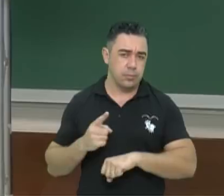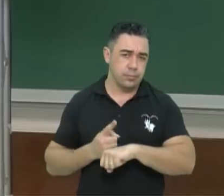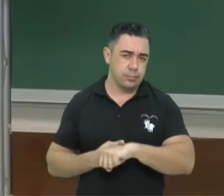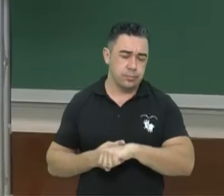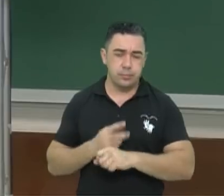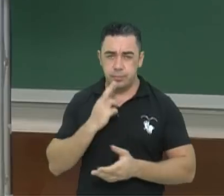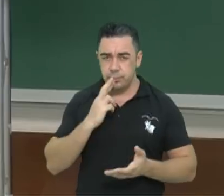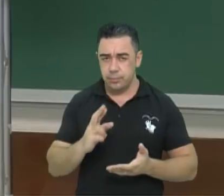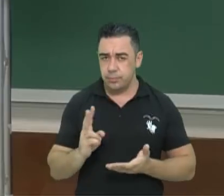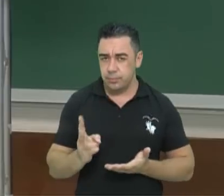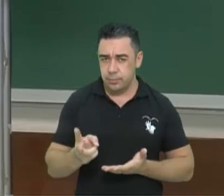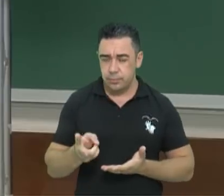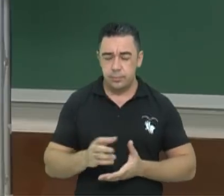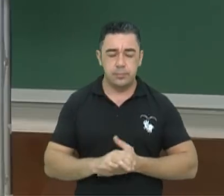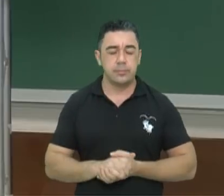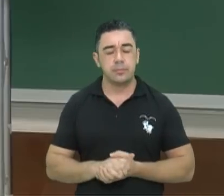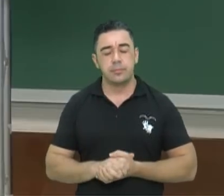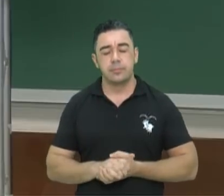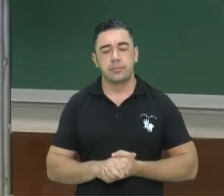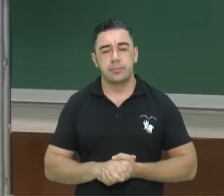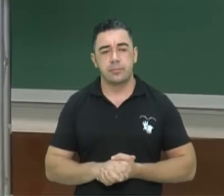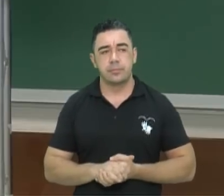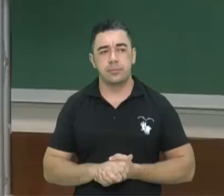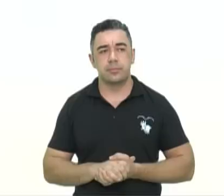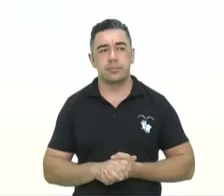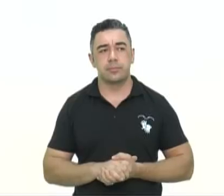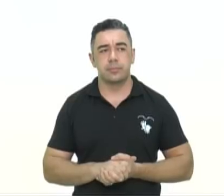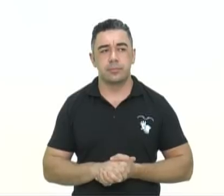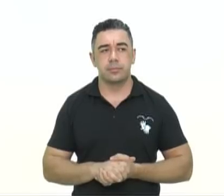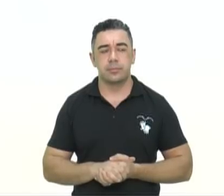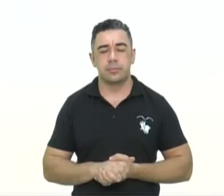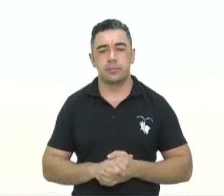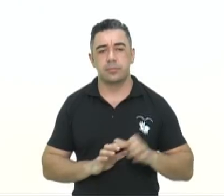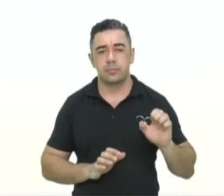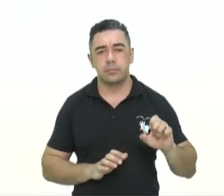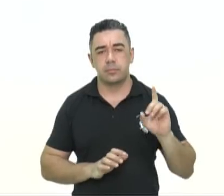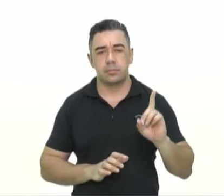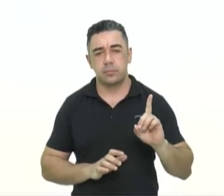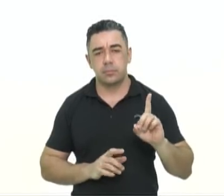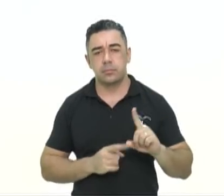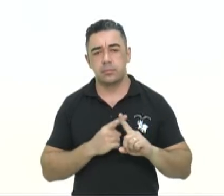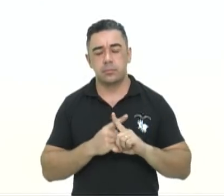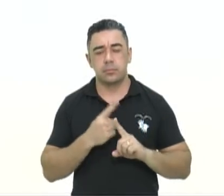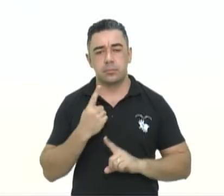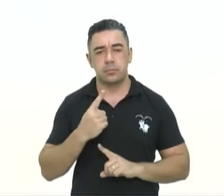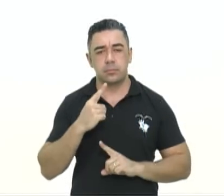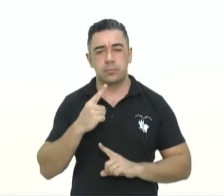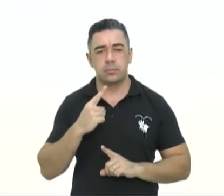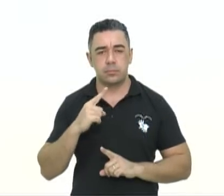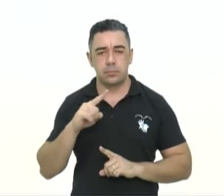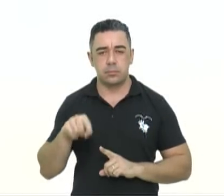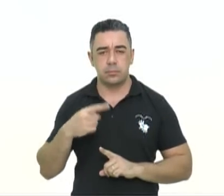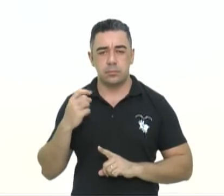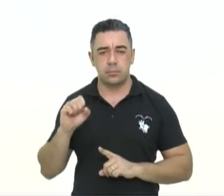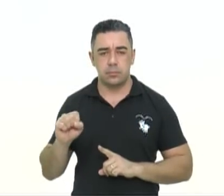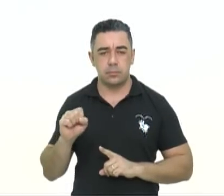resolução acaba sendo o mesmo, né? Então, eu tenho ED vezes 1,8 igual a